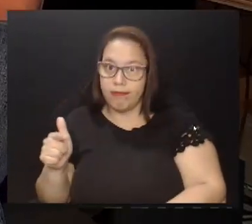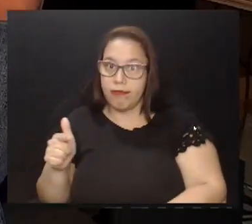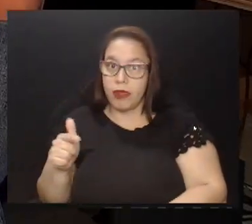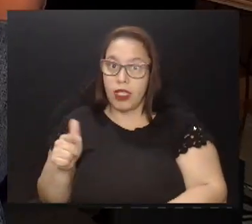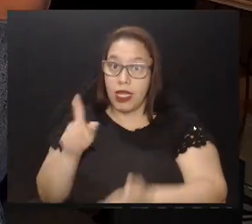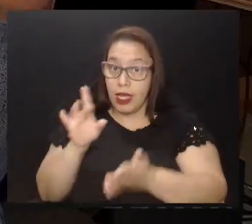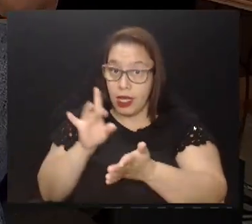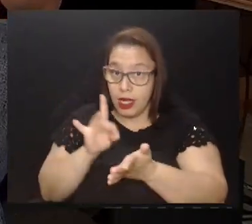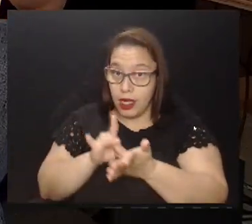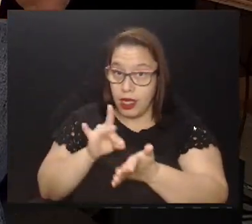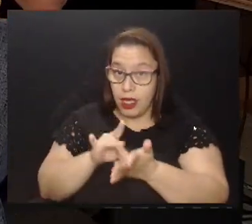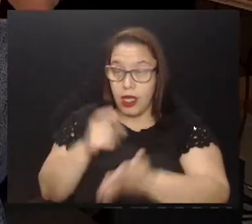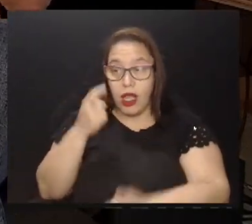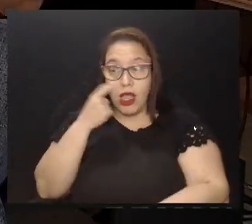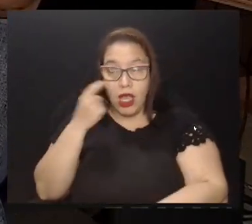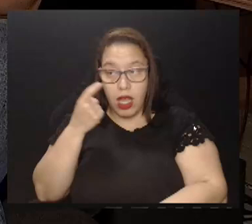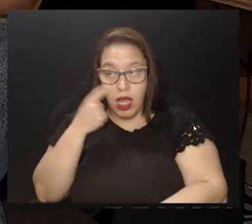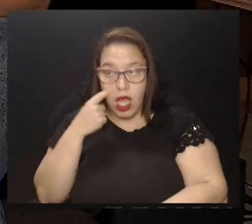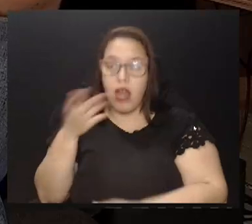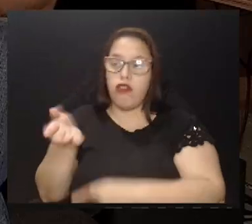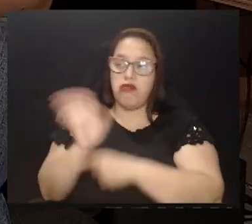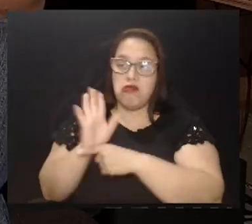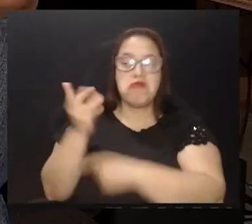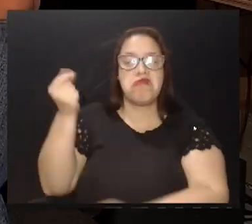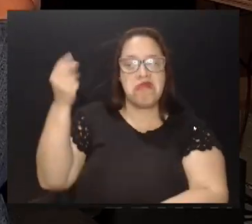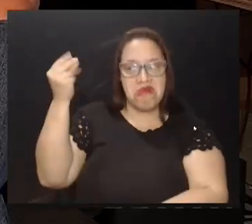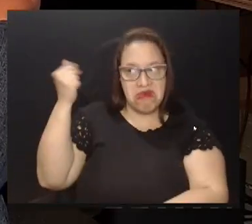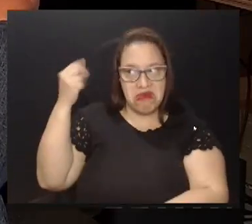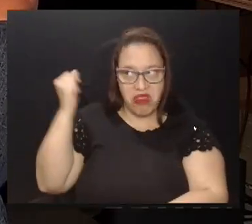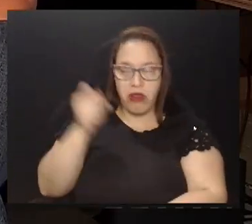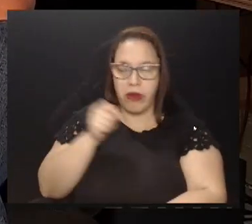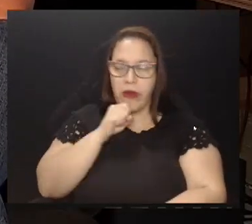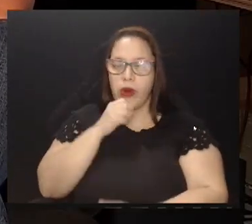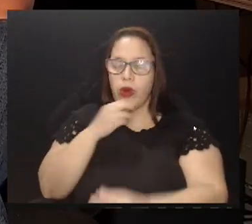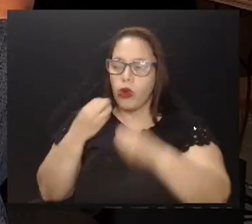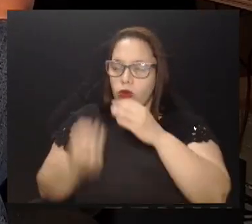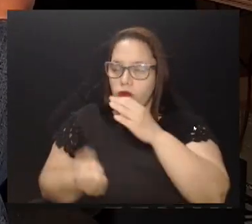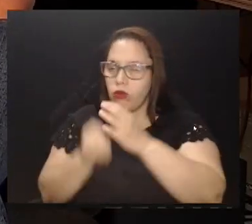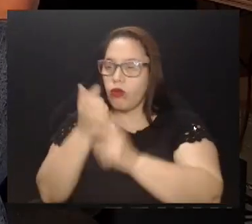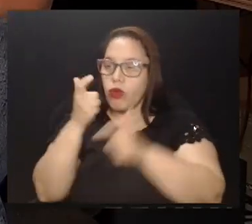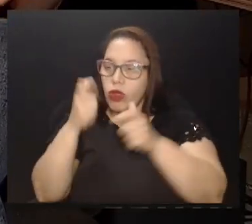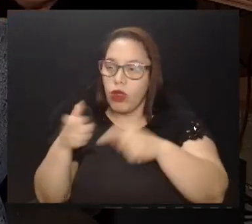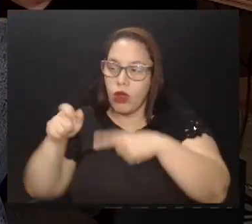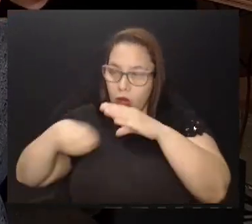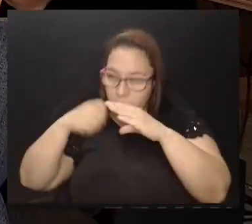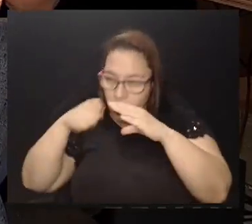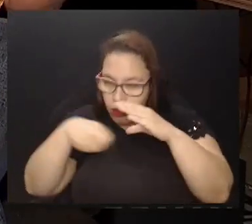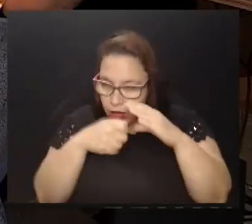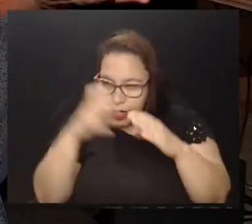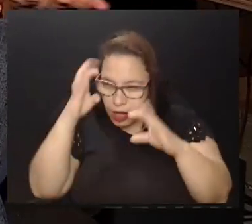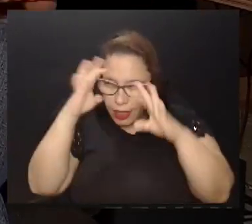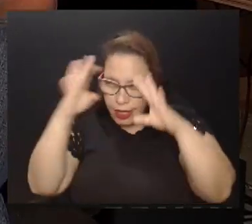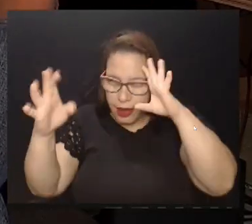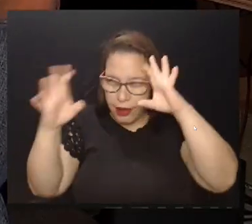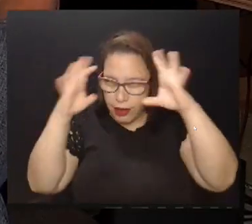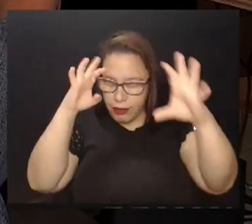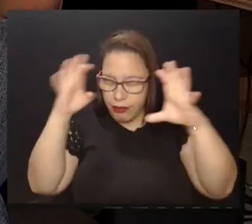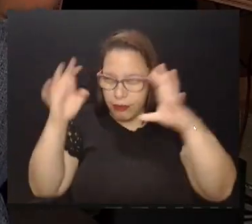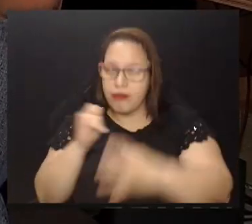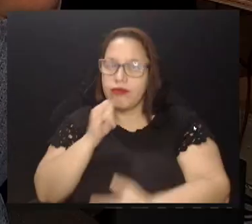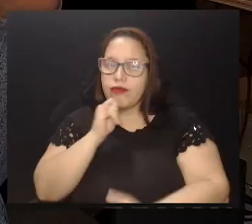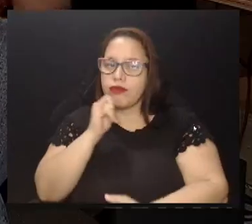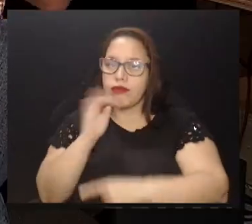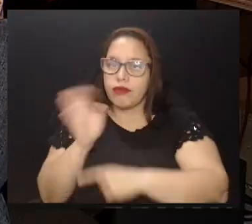época. Então, como é que a gente vai criar essa atmosfera? Onde que a gente vai filmar para ter essa ideia? Então, por exemplo, esse filme a gente foi filmar em